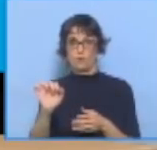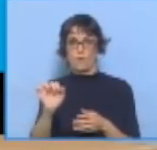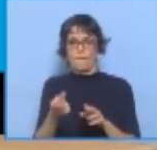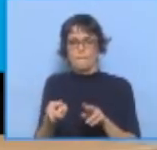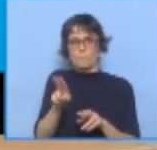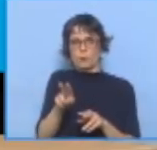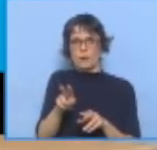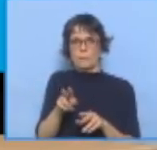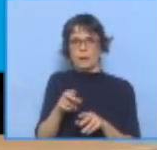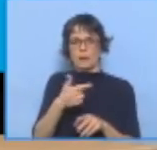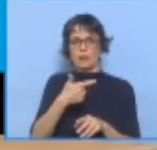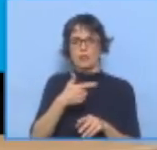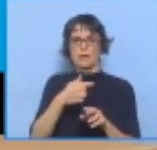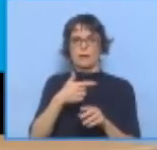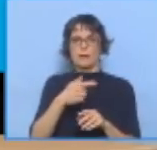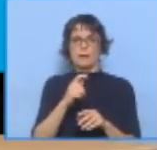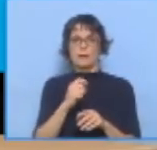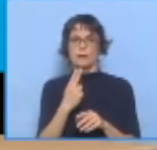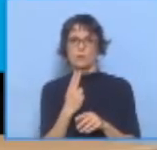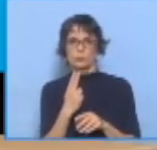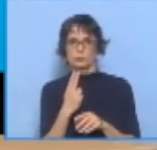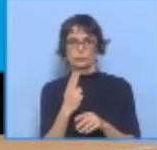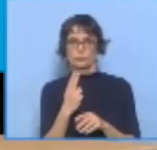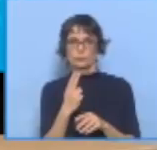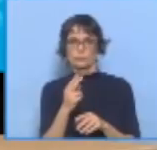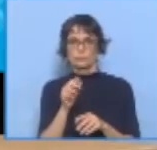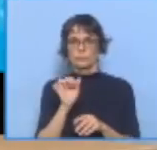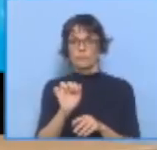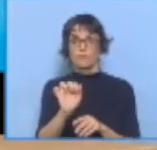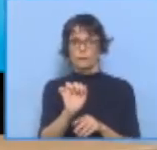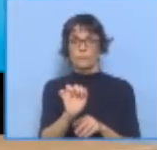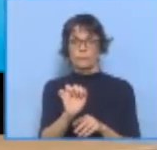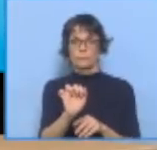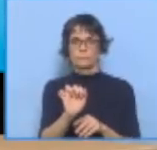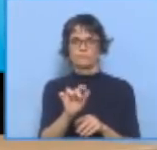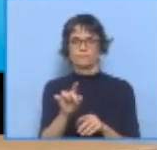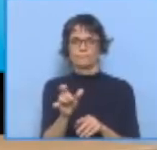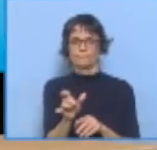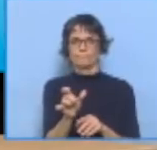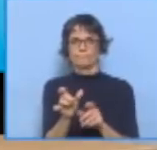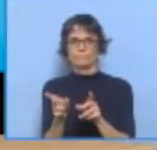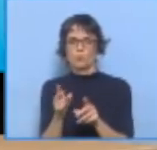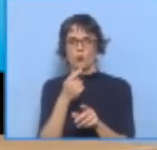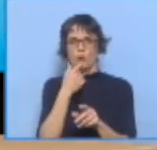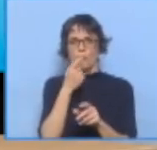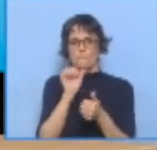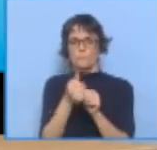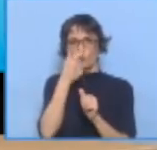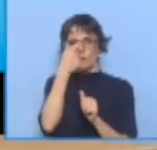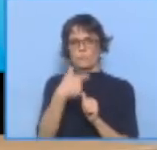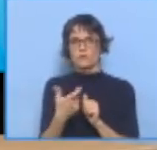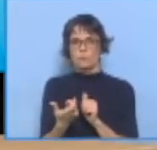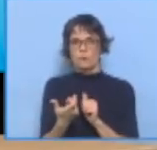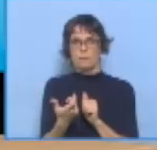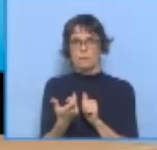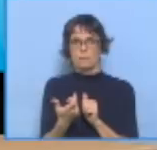distinguir entre o Pai Nosso como oração que se reza pelos cristãos, e por não cristãos, claro, e o Pai